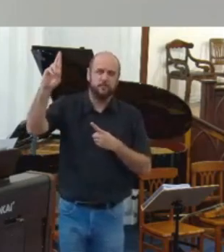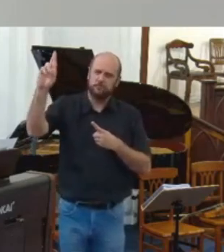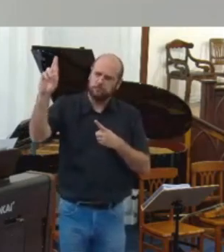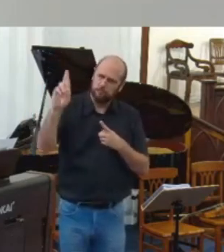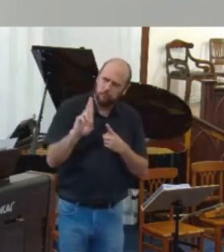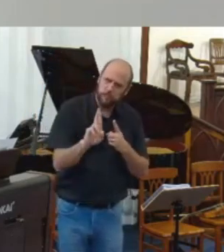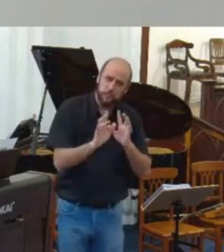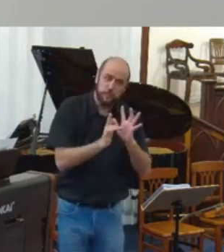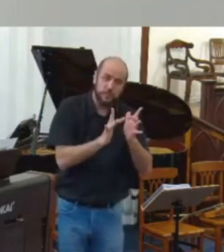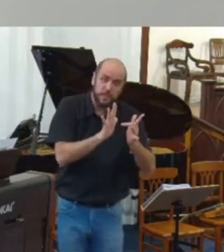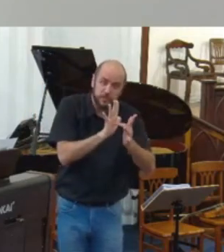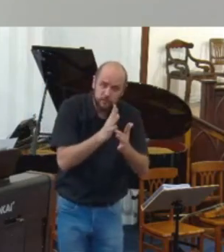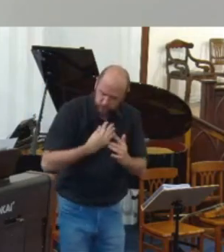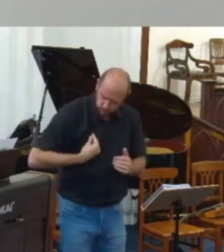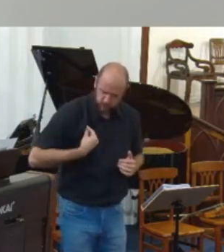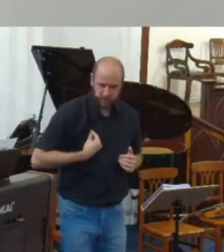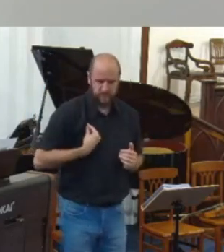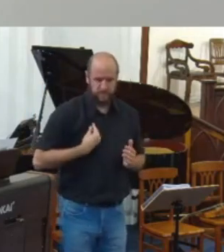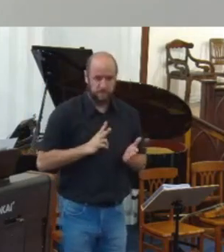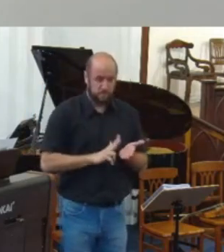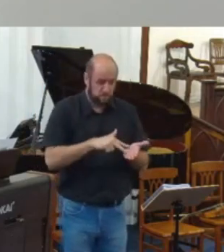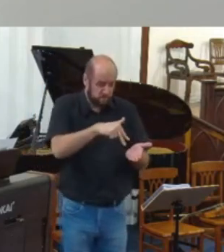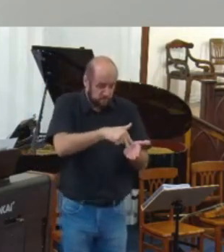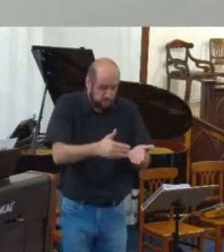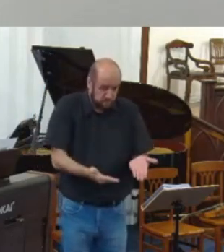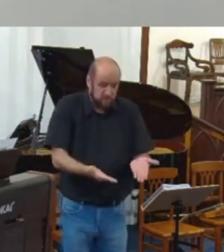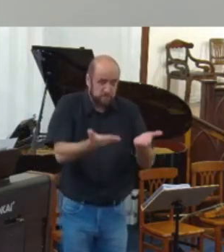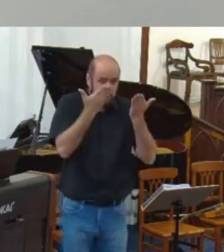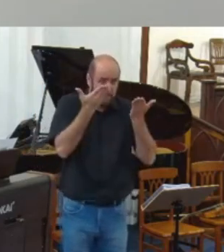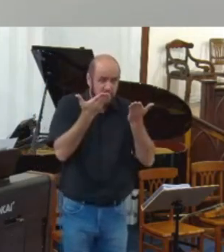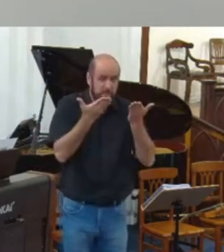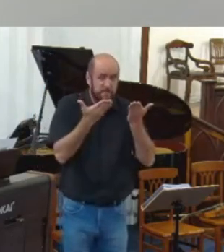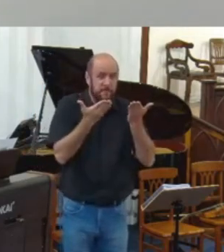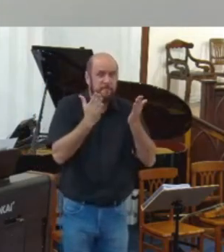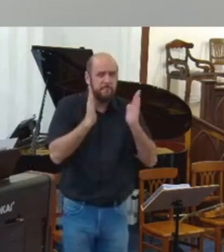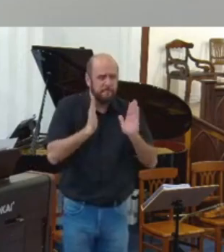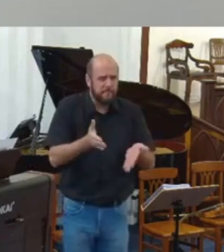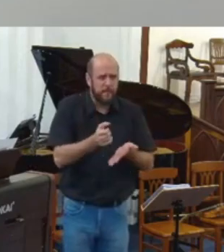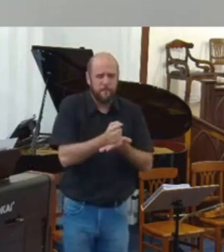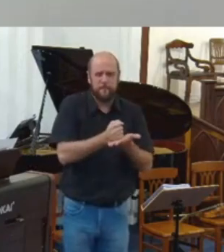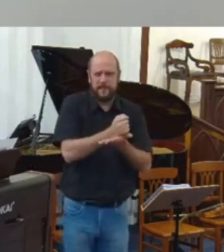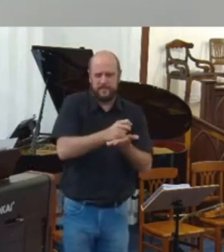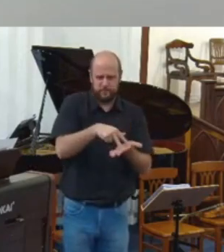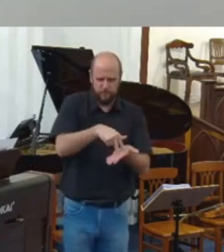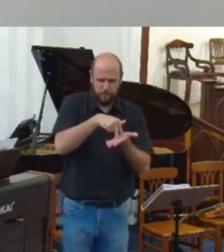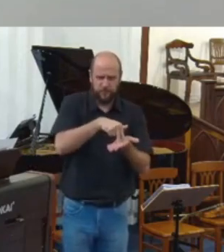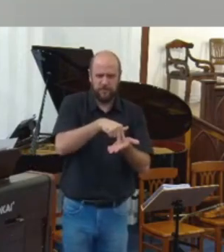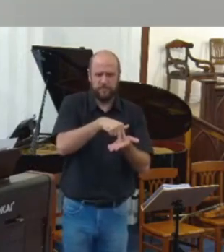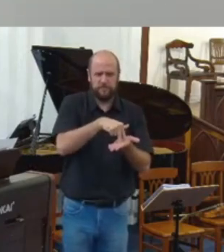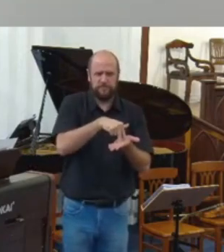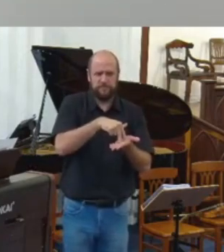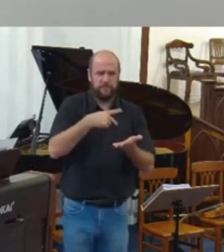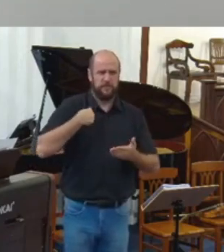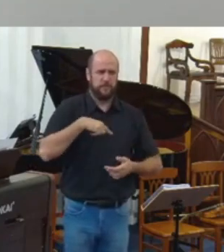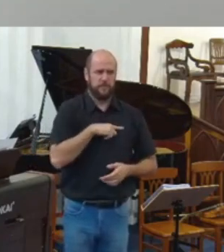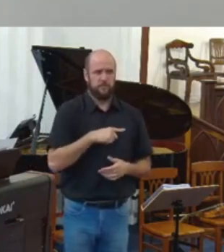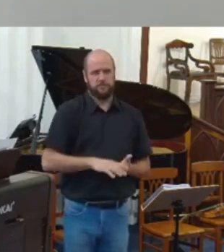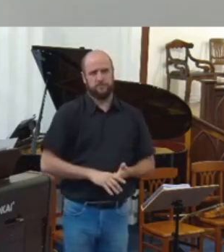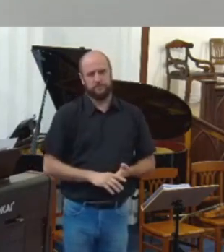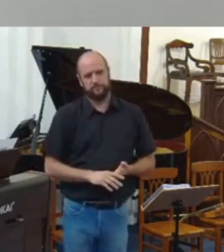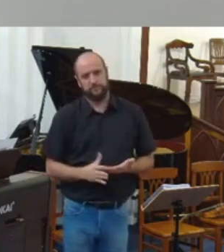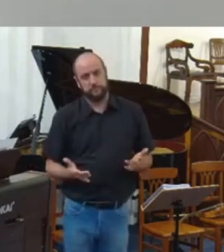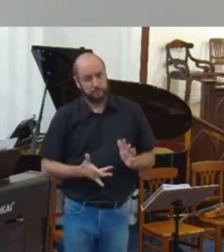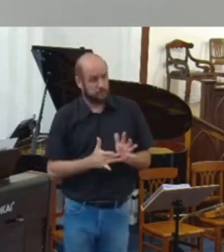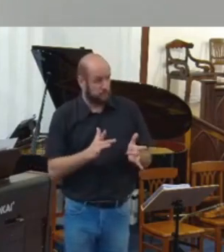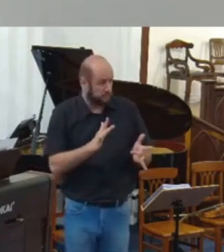Jesus Cristo, com a sua ressurreição, se tornou um alicerce para nós. Ele, por ser